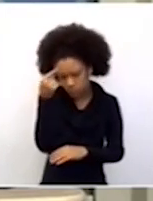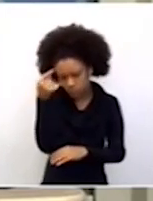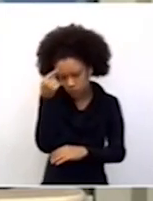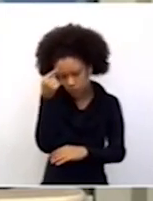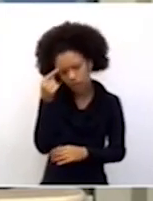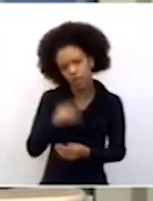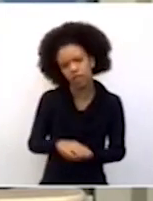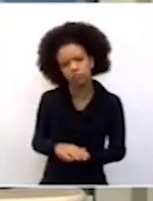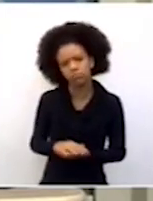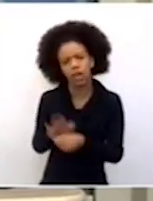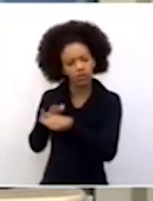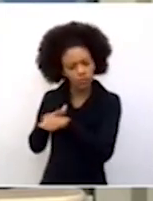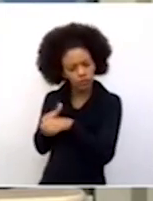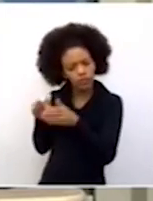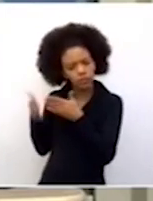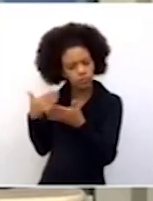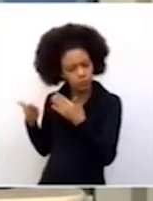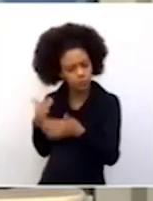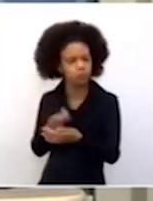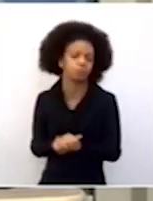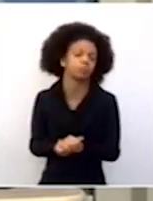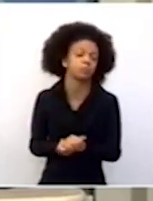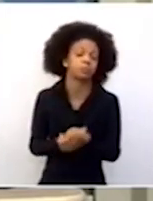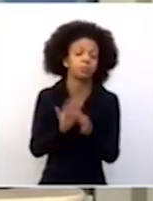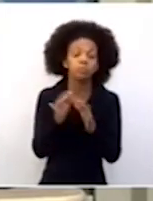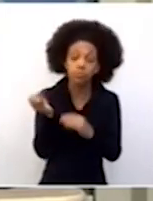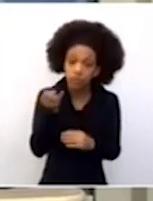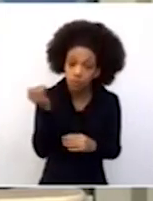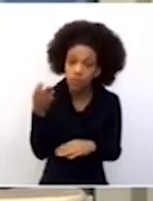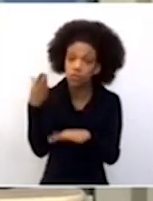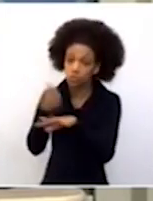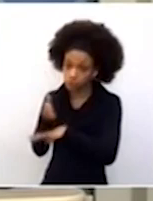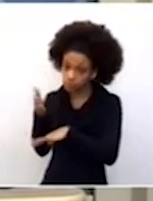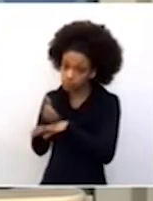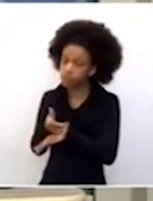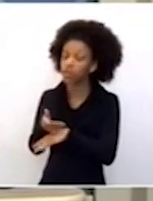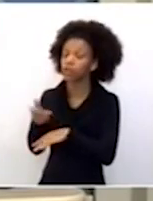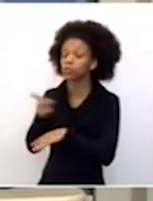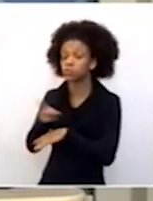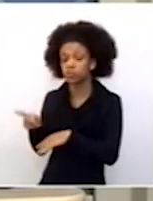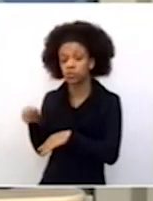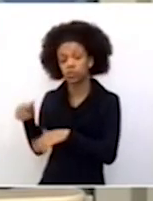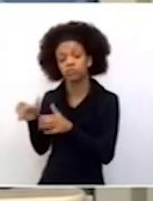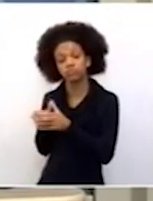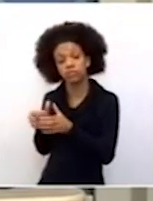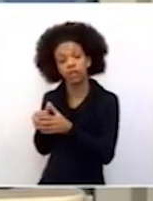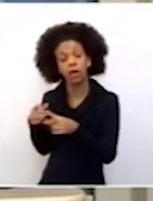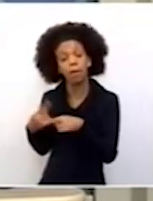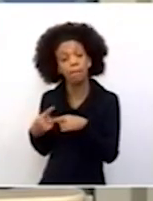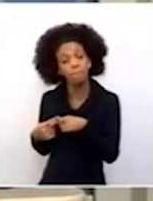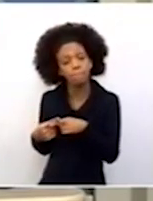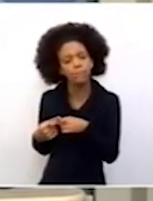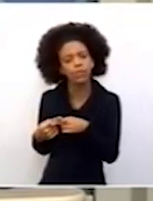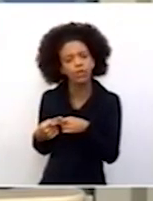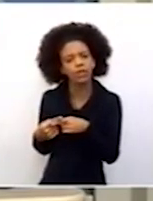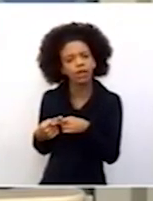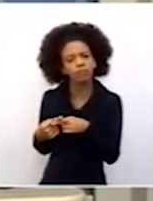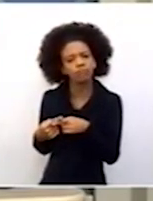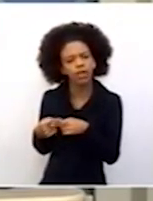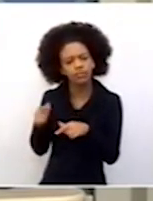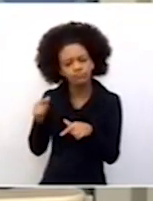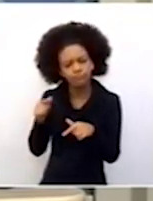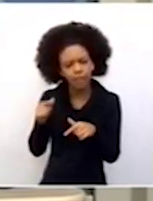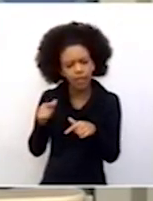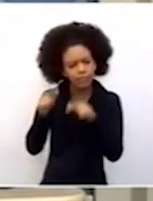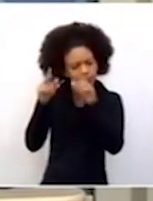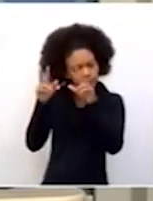né, dialogar com a gente aqui no chat. É importante a participação dos professores no chat, que assim essas ações, esses elementos